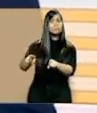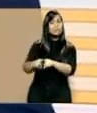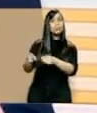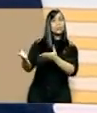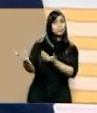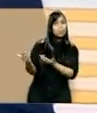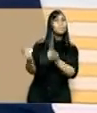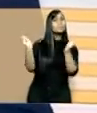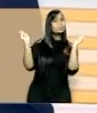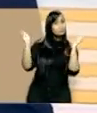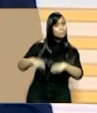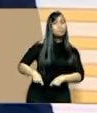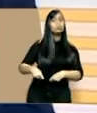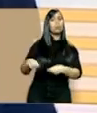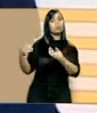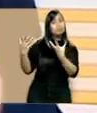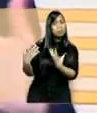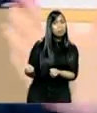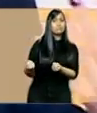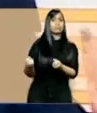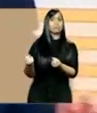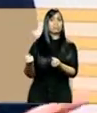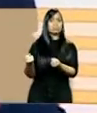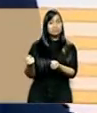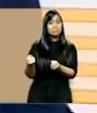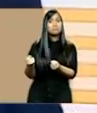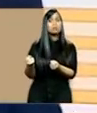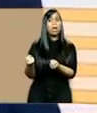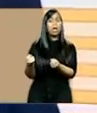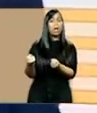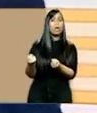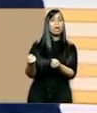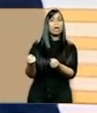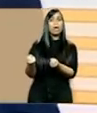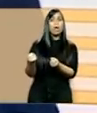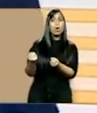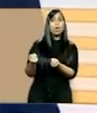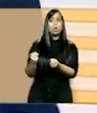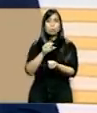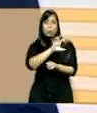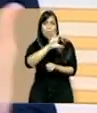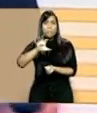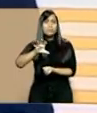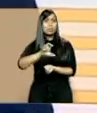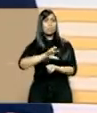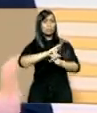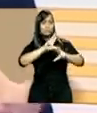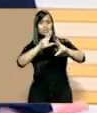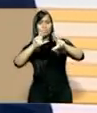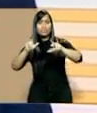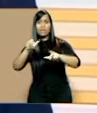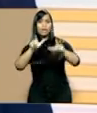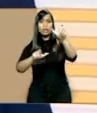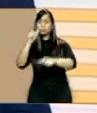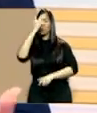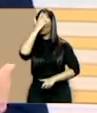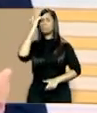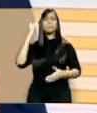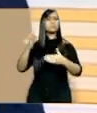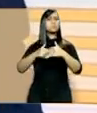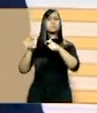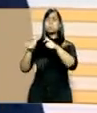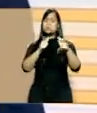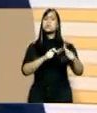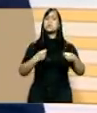jovens, pudessem aceitar a condição da diversidade humana. Em qualquer lugar, em qualquer espaço, você